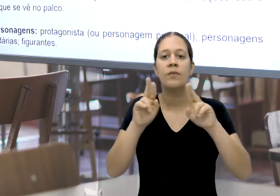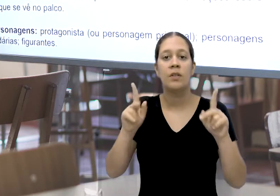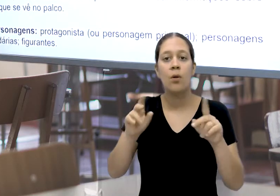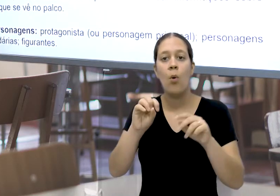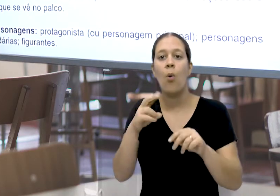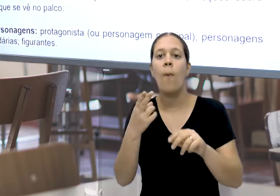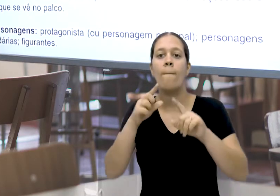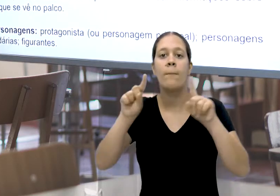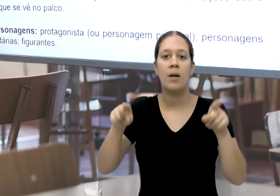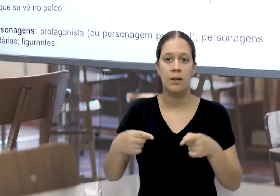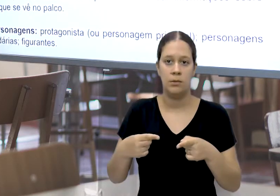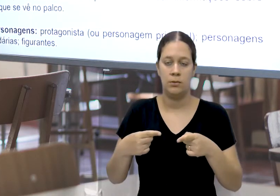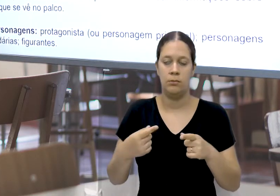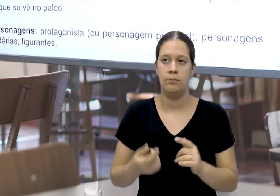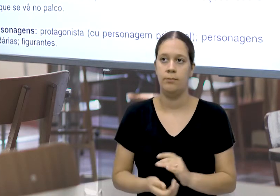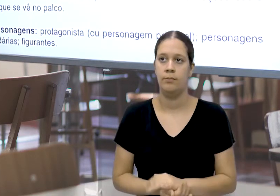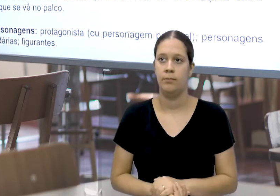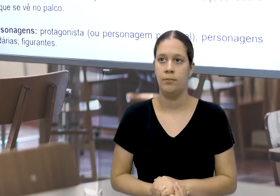explicando